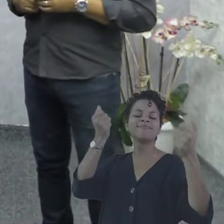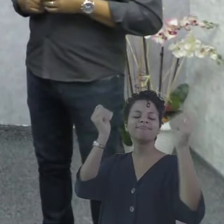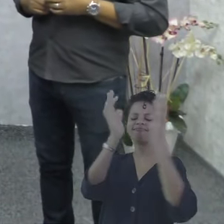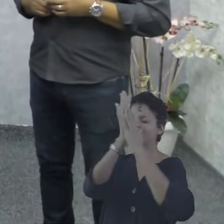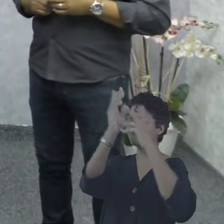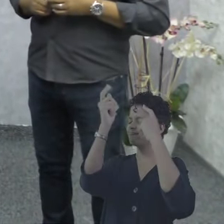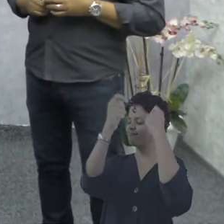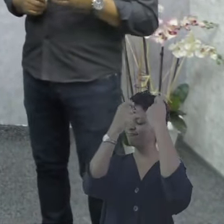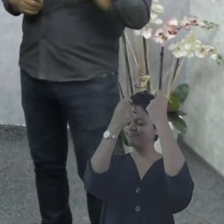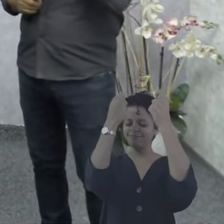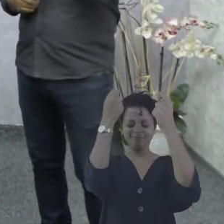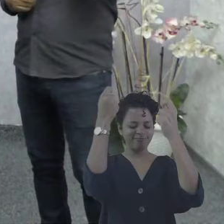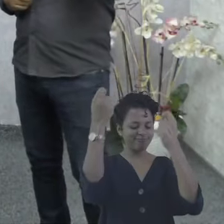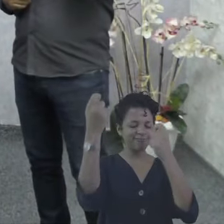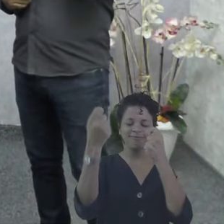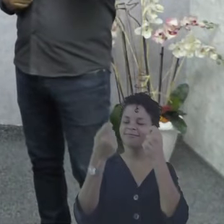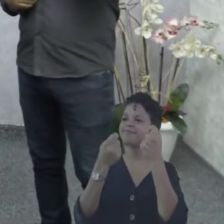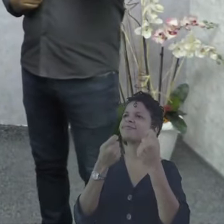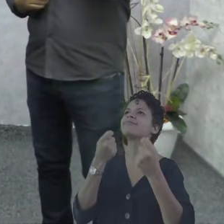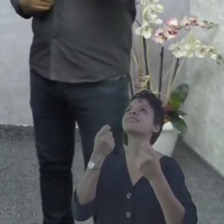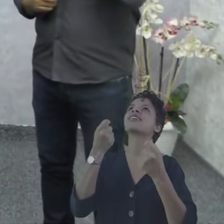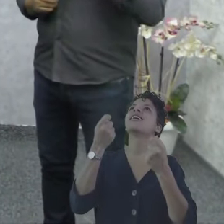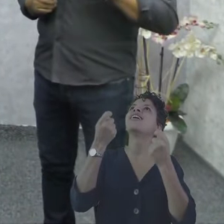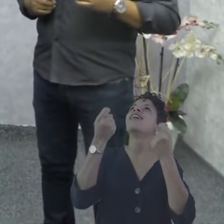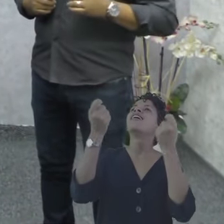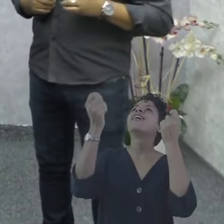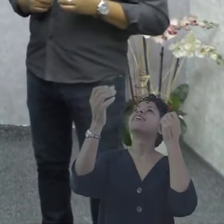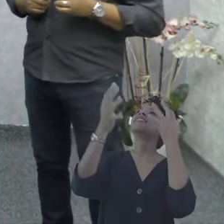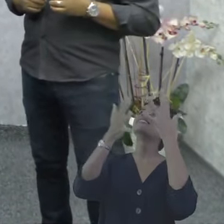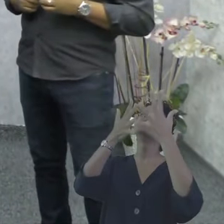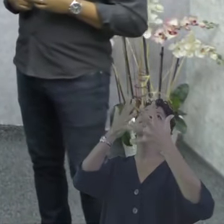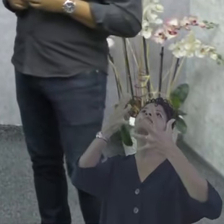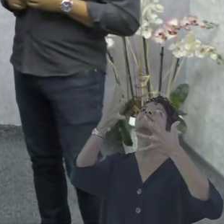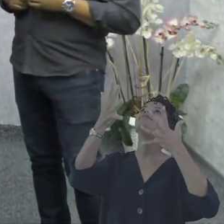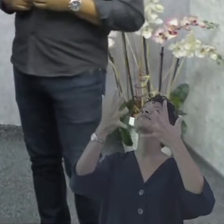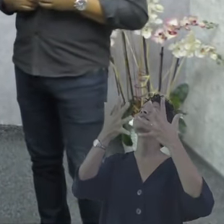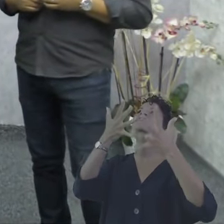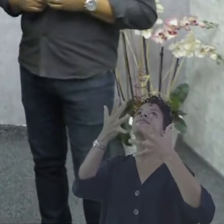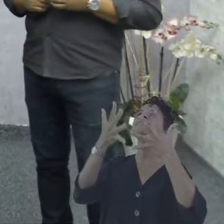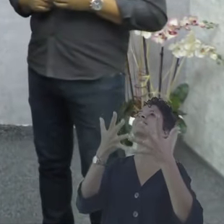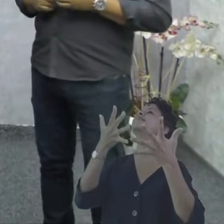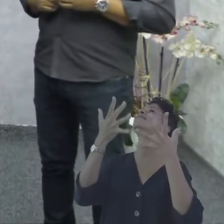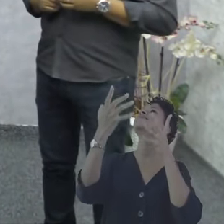ouvir, aleluia, eu irei cantar.